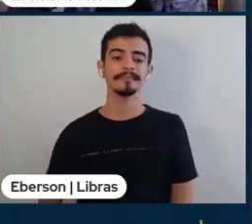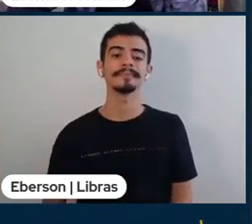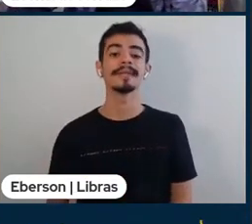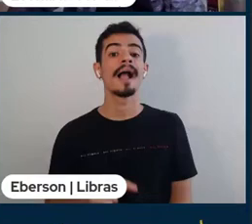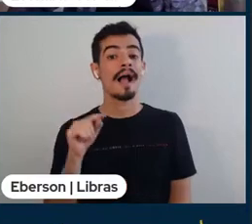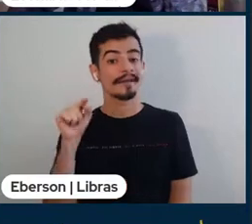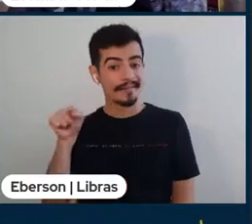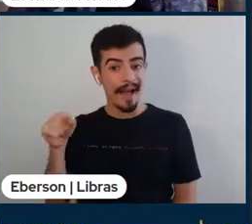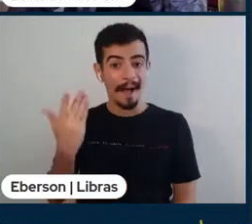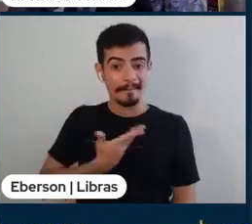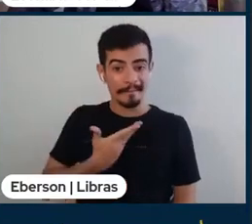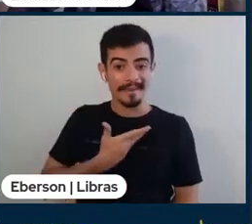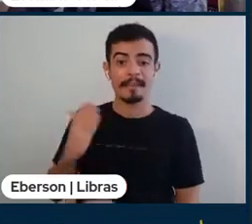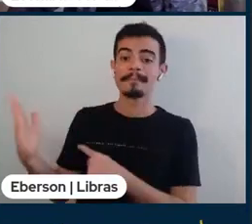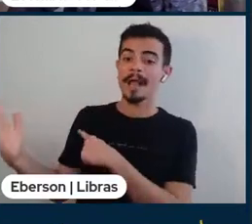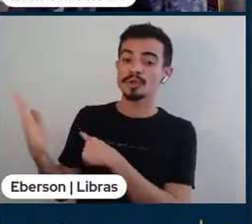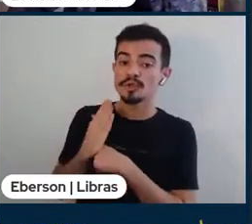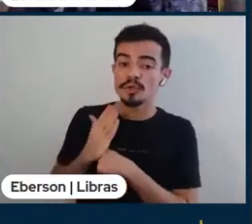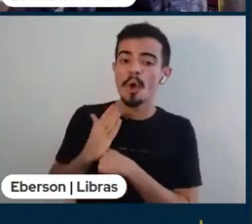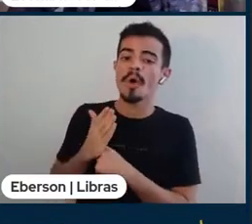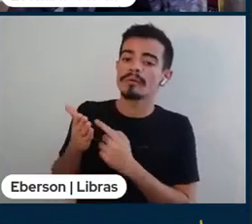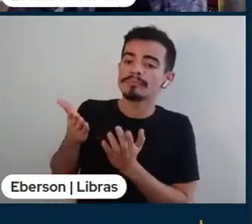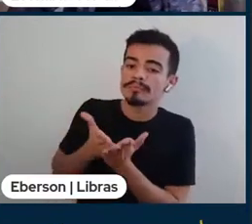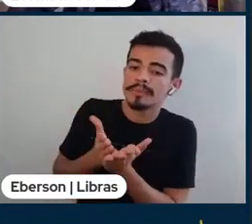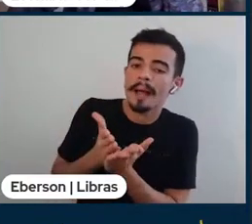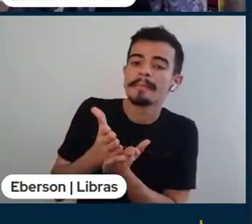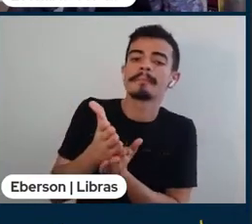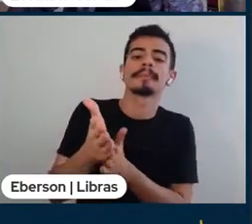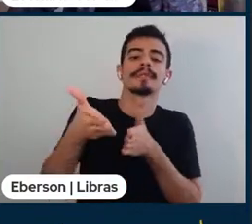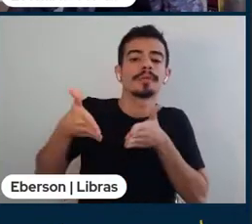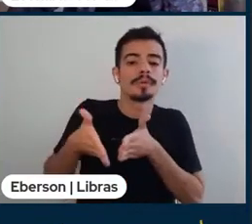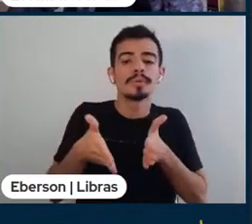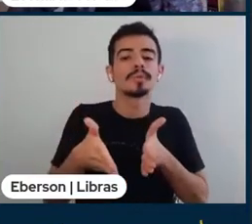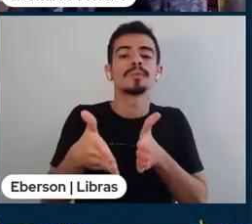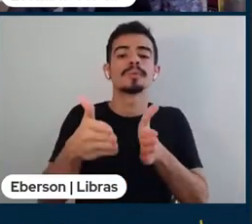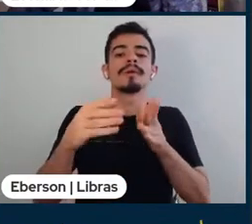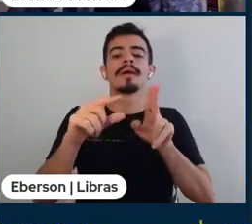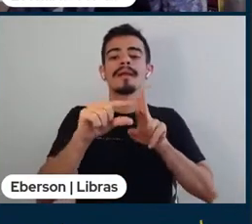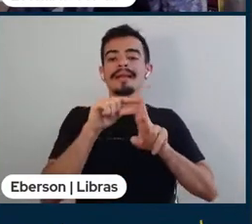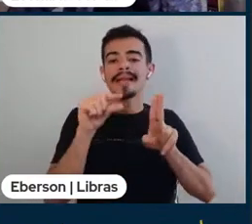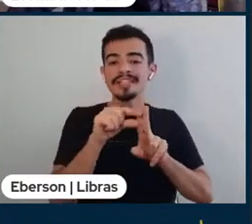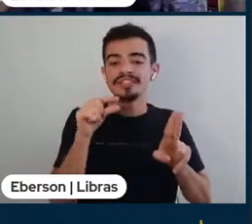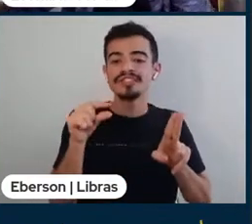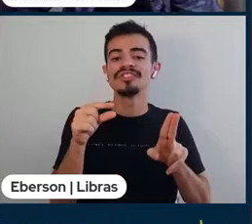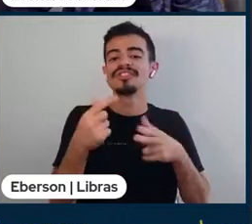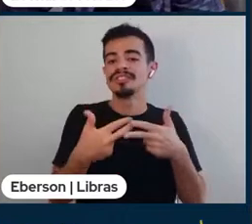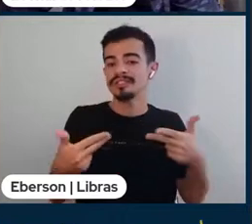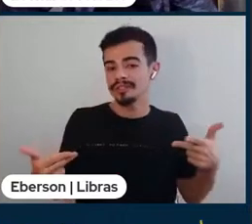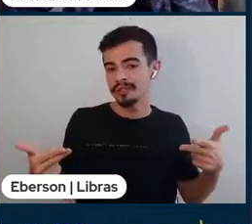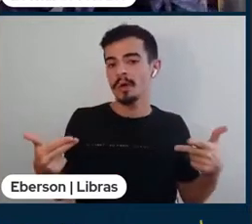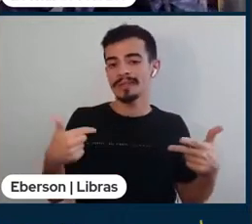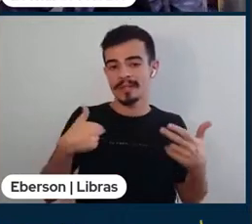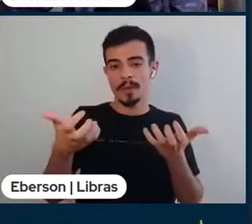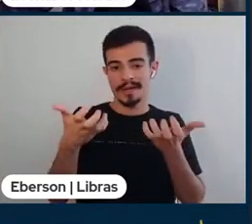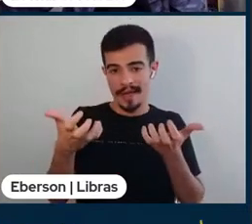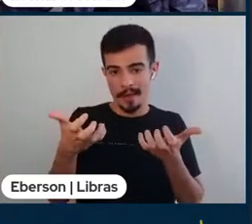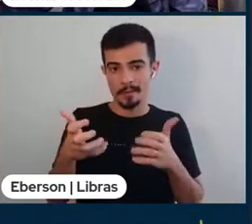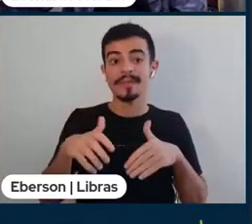ajudou a direcionar um pouco melhor o meu LinkedIn, aquilo que eu queria. E aí foi